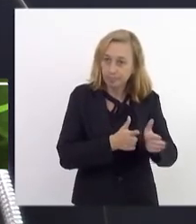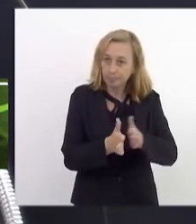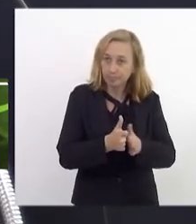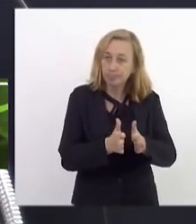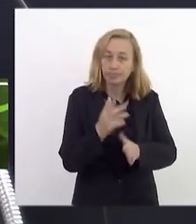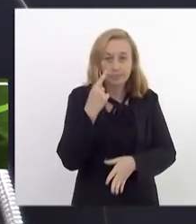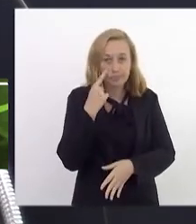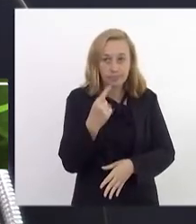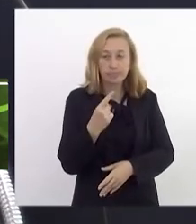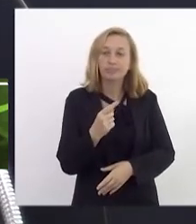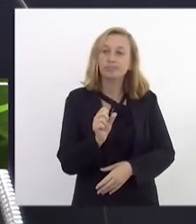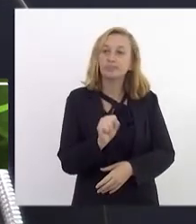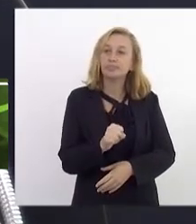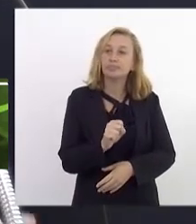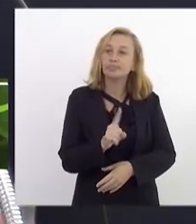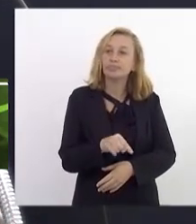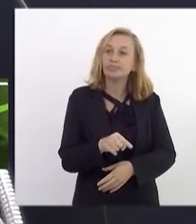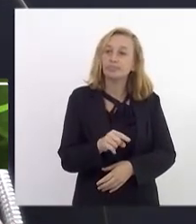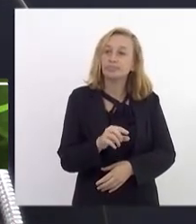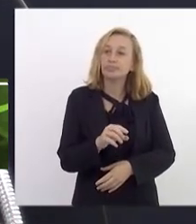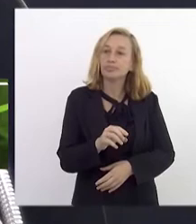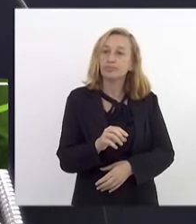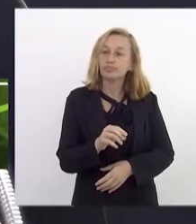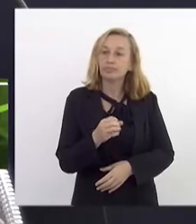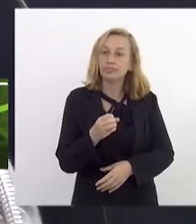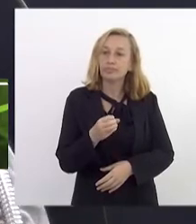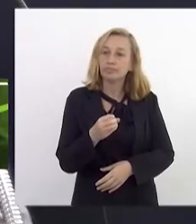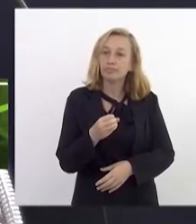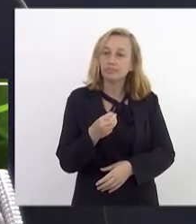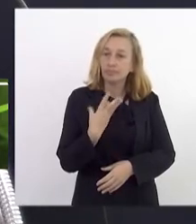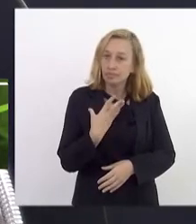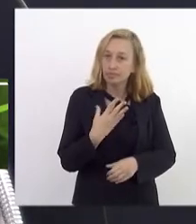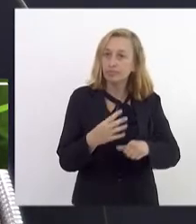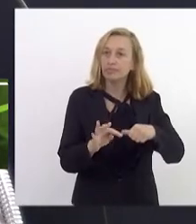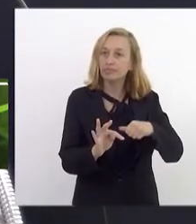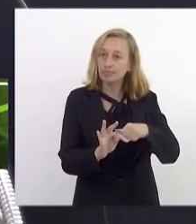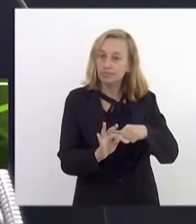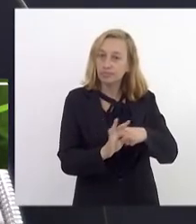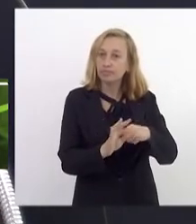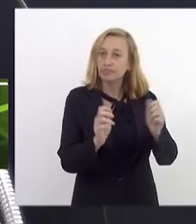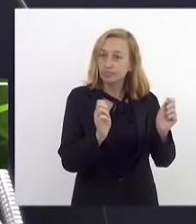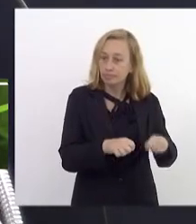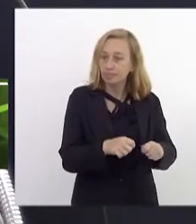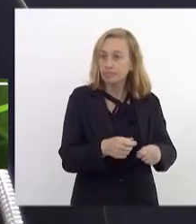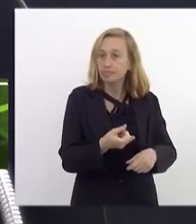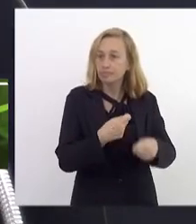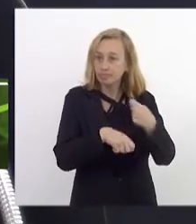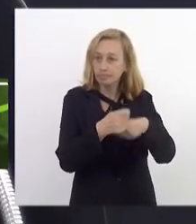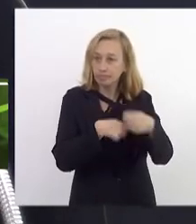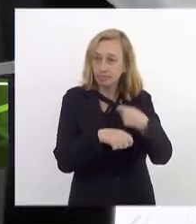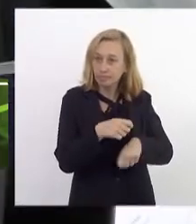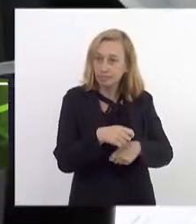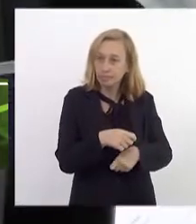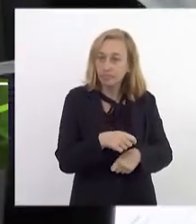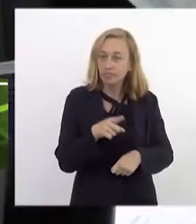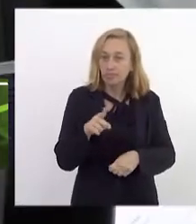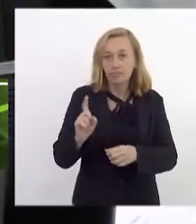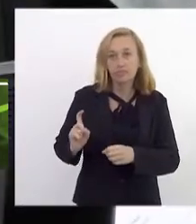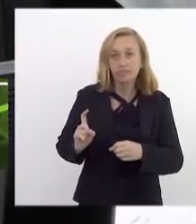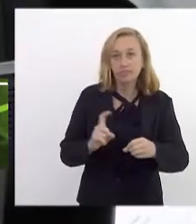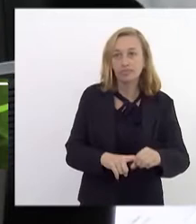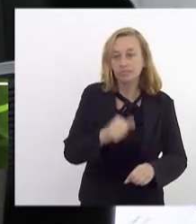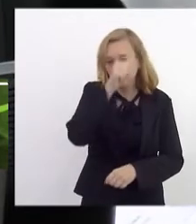que ver se ele é operacionalmente viável, né? Tecnicamente possível e economicamente viável. Então, vocês fazem um convênio